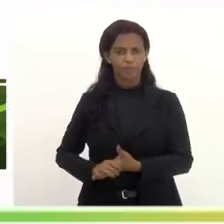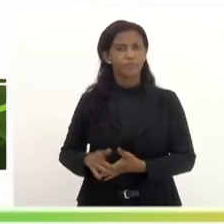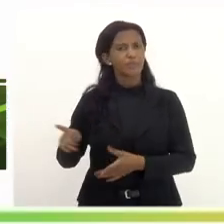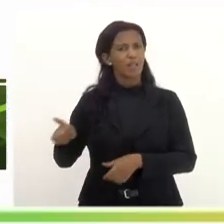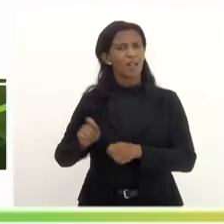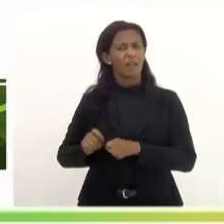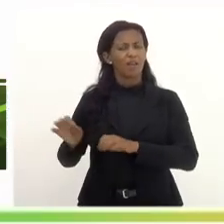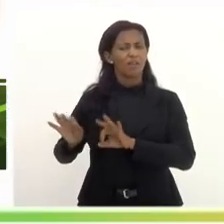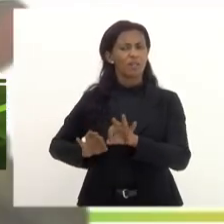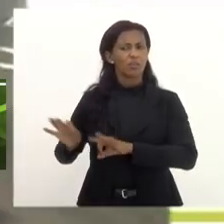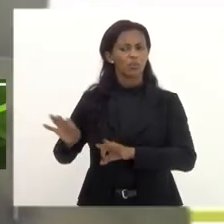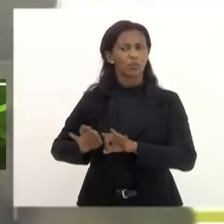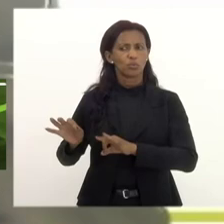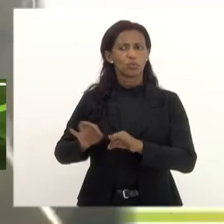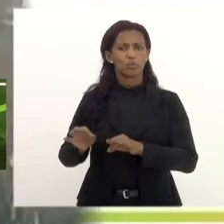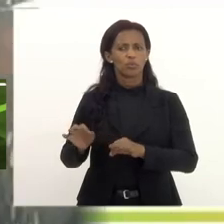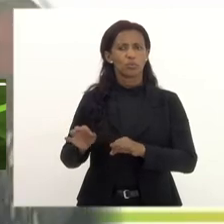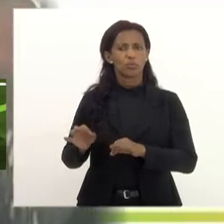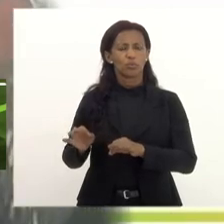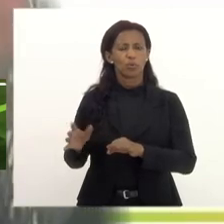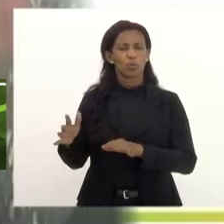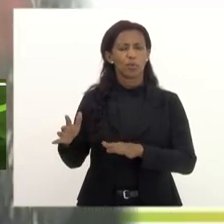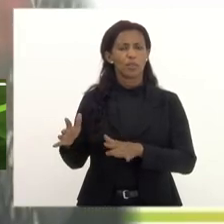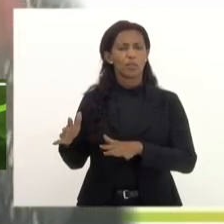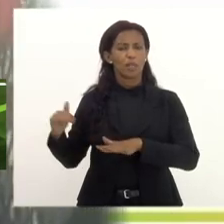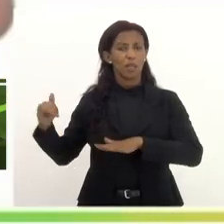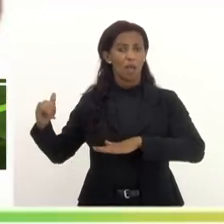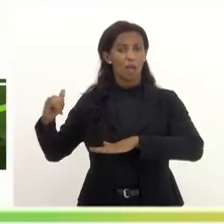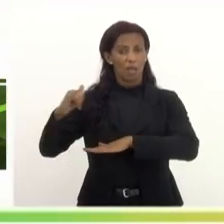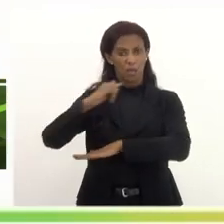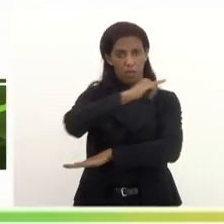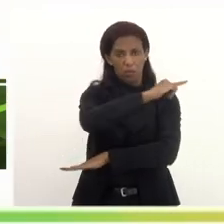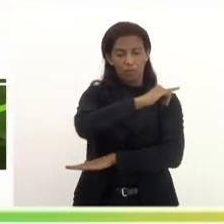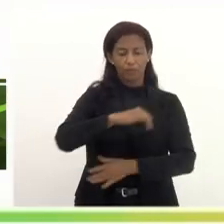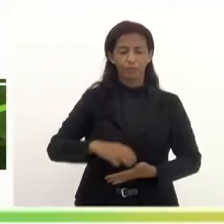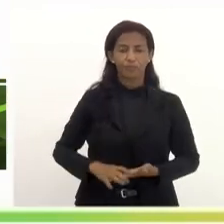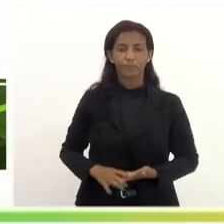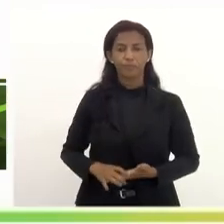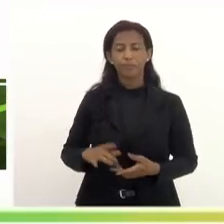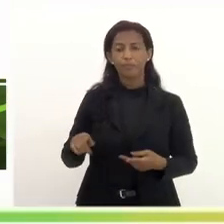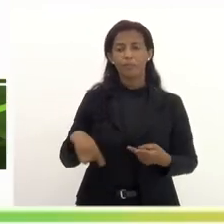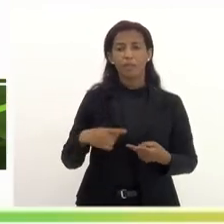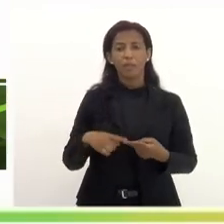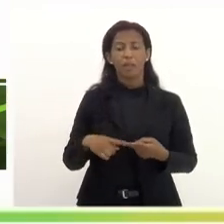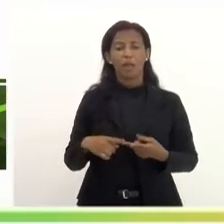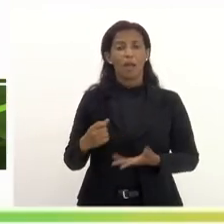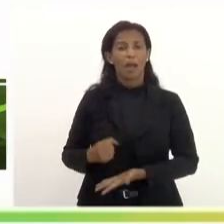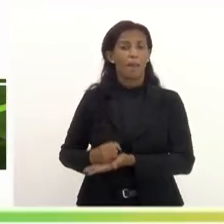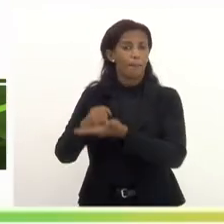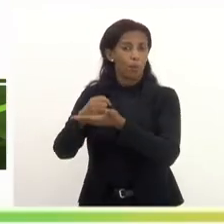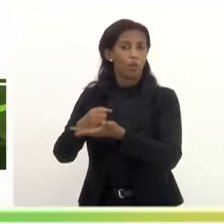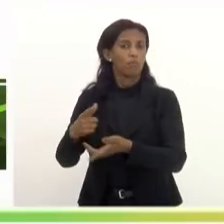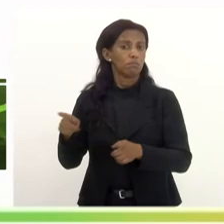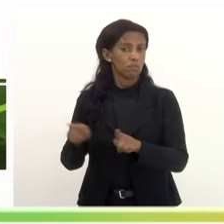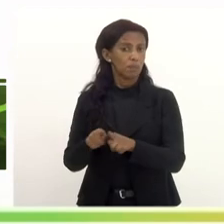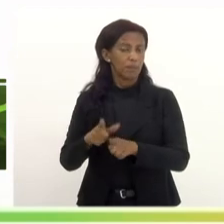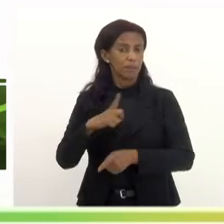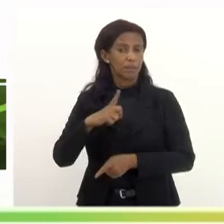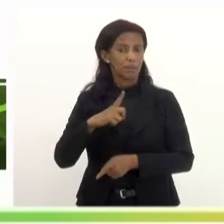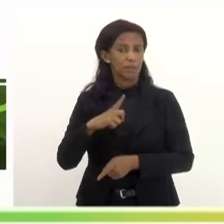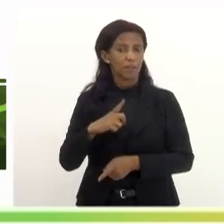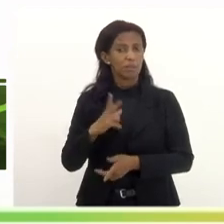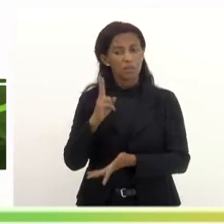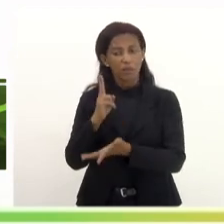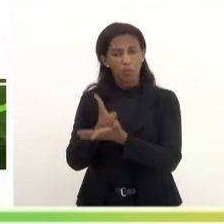leva a nossa população, faz todo esse transporte aéreo. Apoio, nós utilizamos a Brasco, e vamos continuar com esses